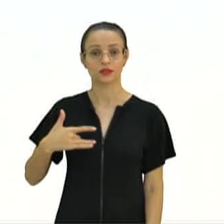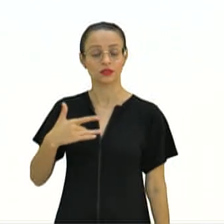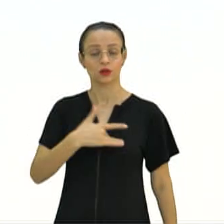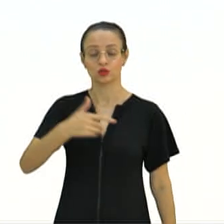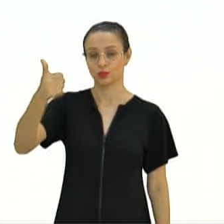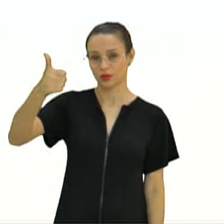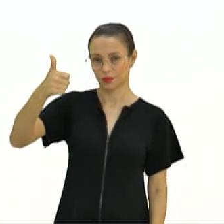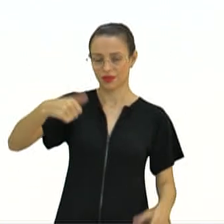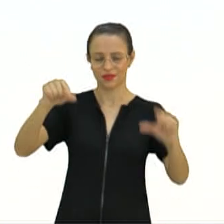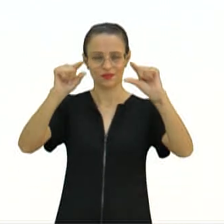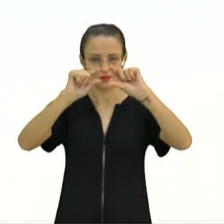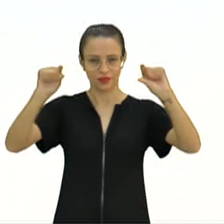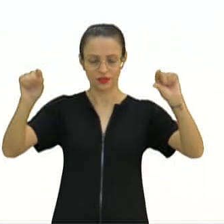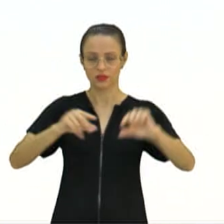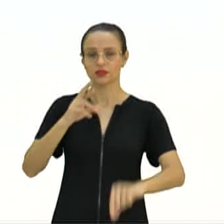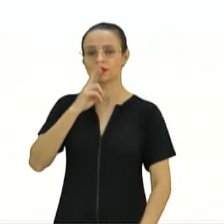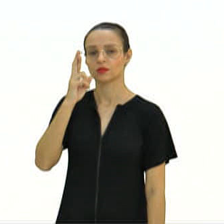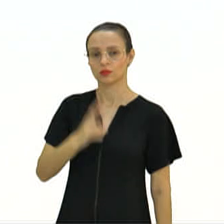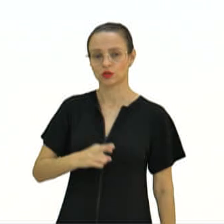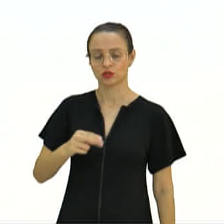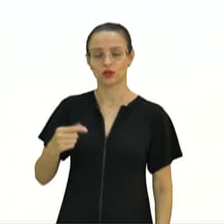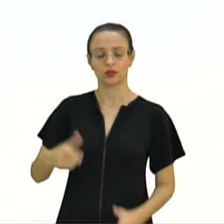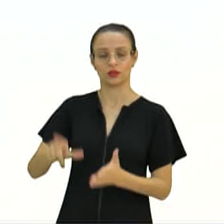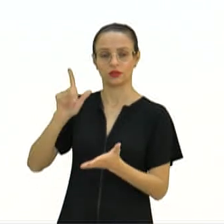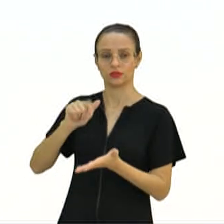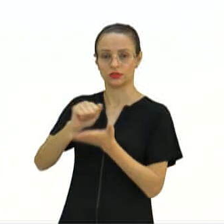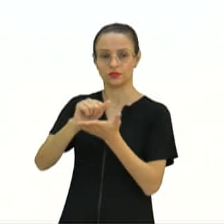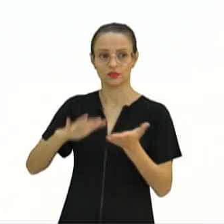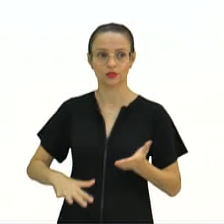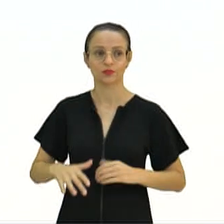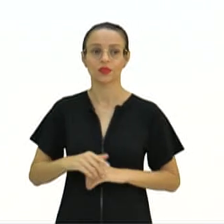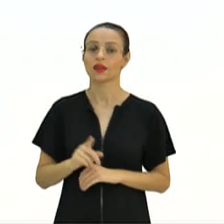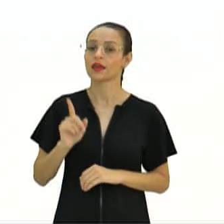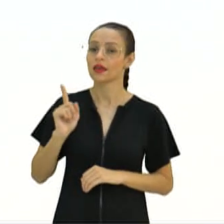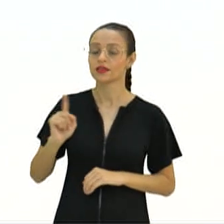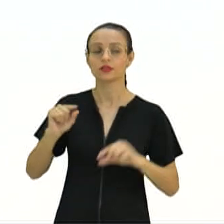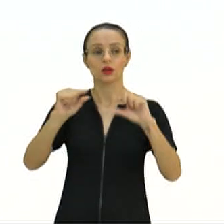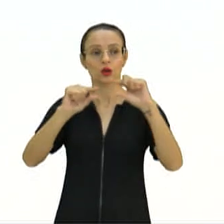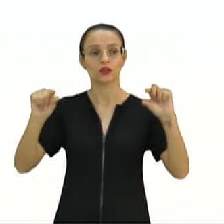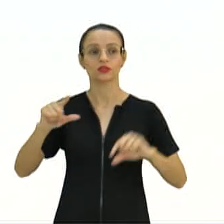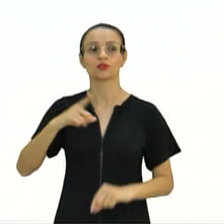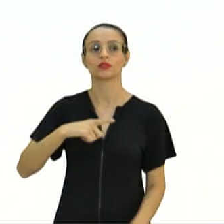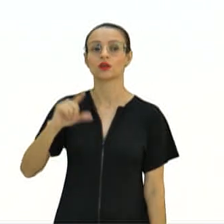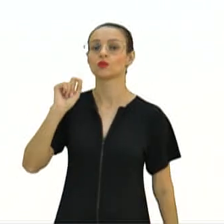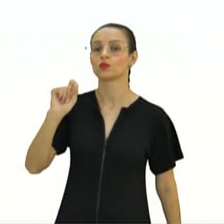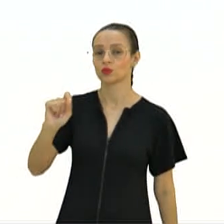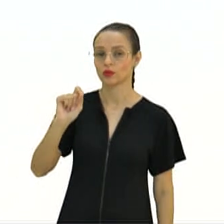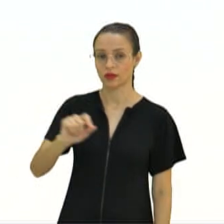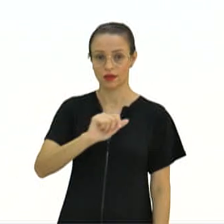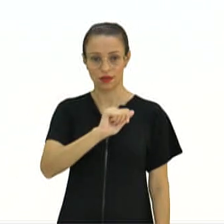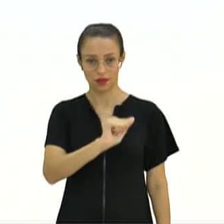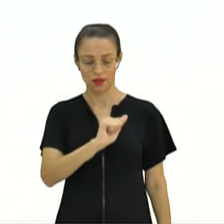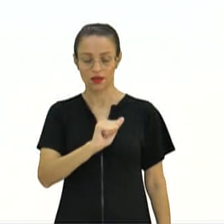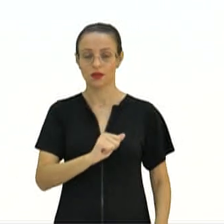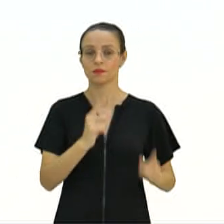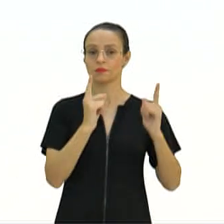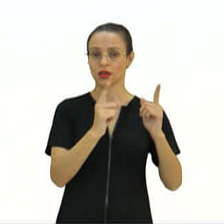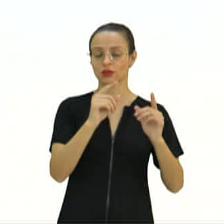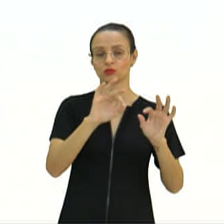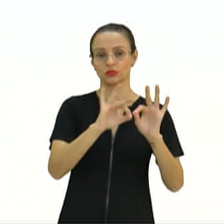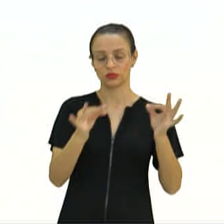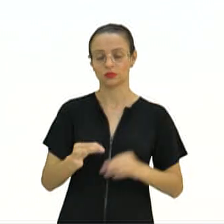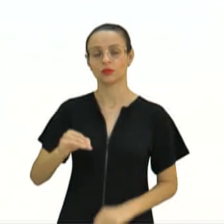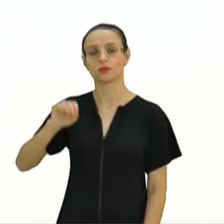enunciado que estava ali na resposta e no exercício anterior. Nessa oração temos, letra A, período simples, letra